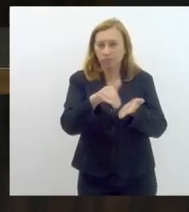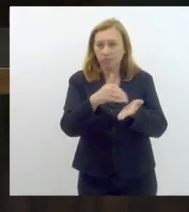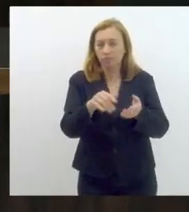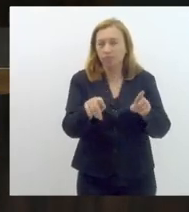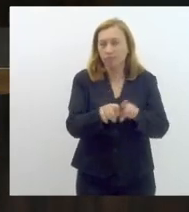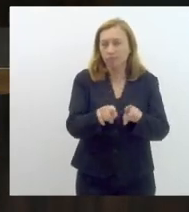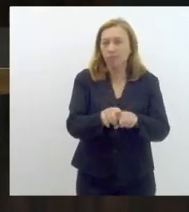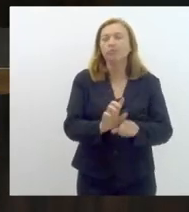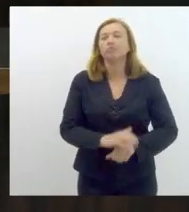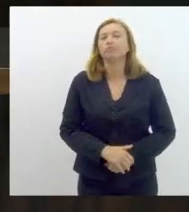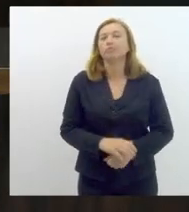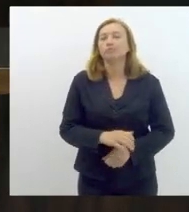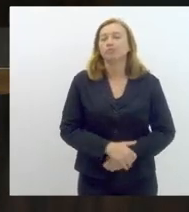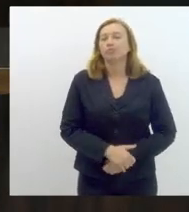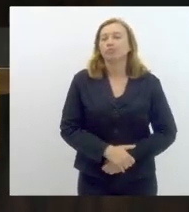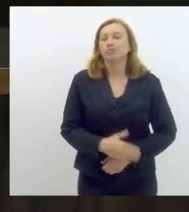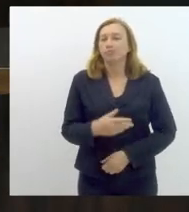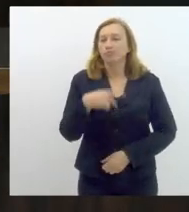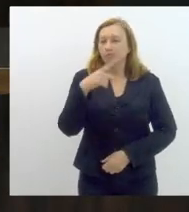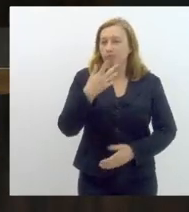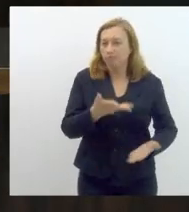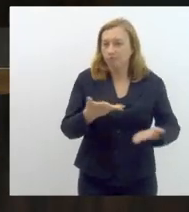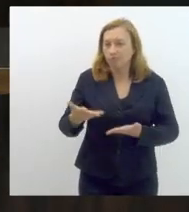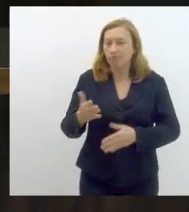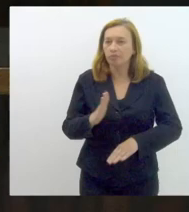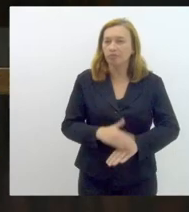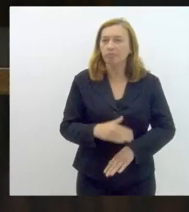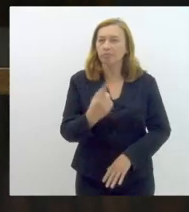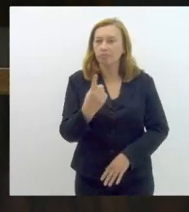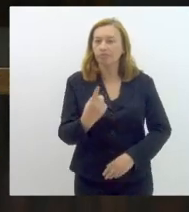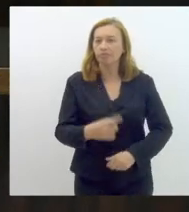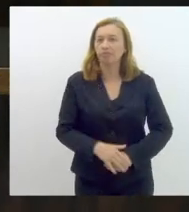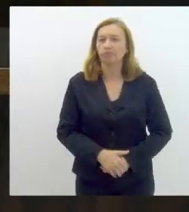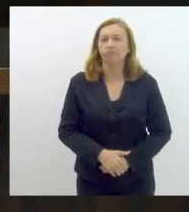Passo agora a palavra para mais um...